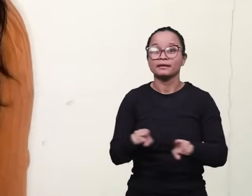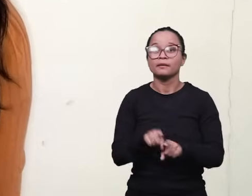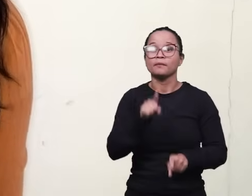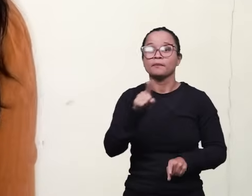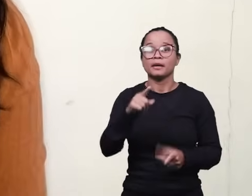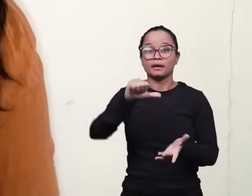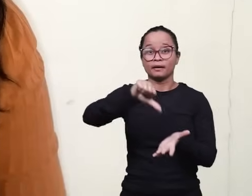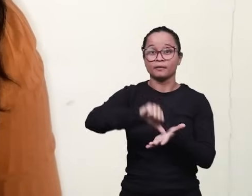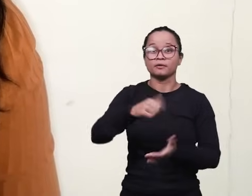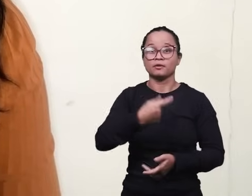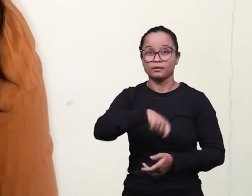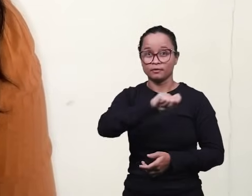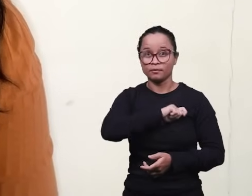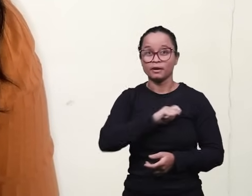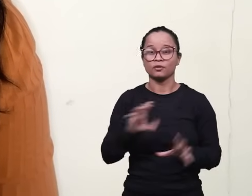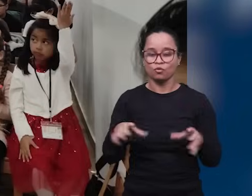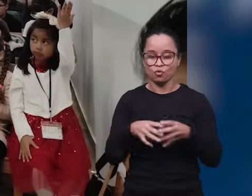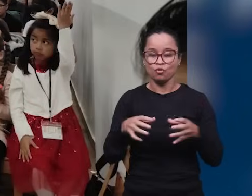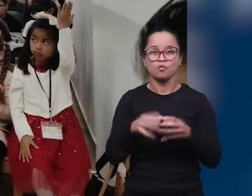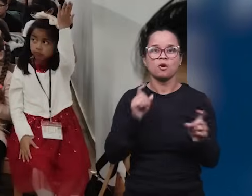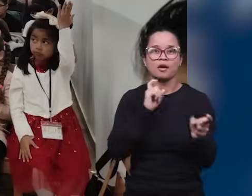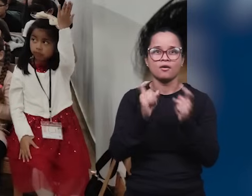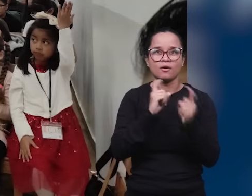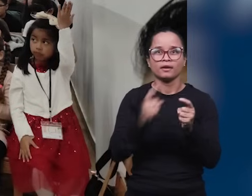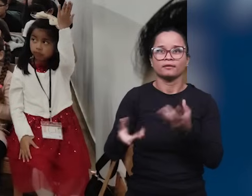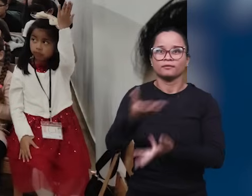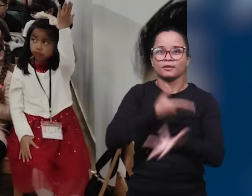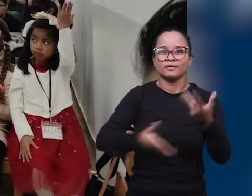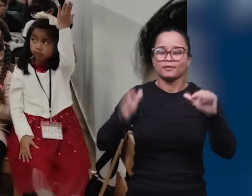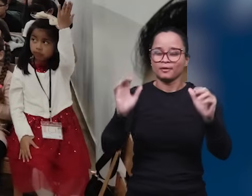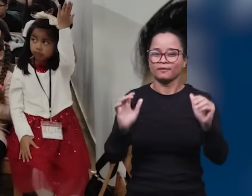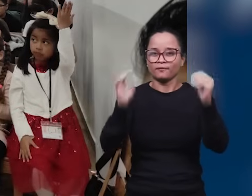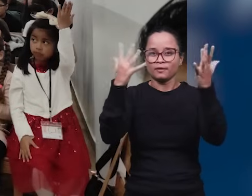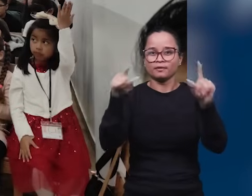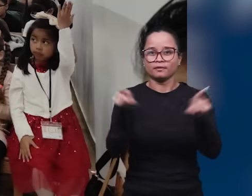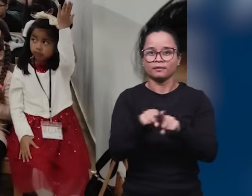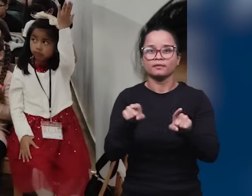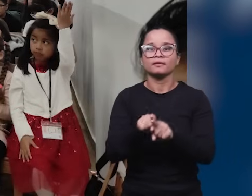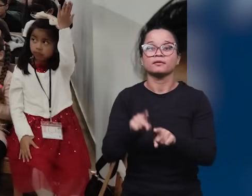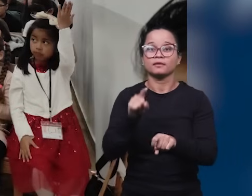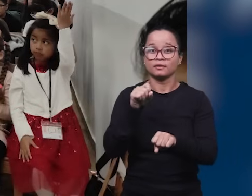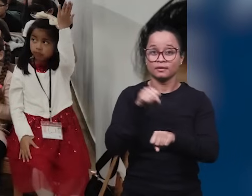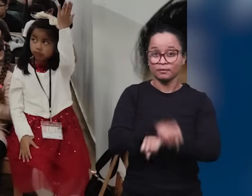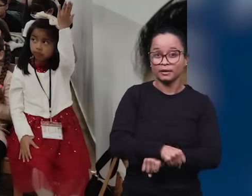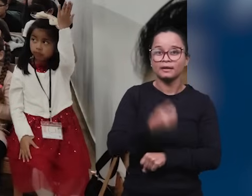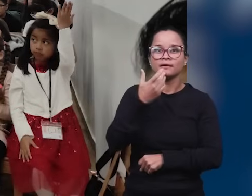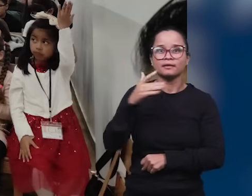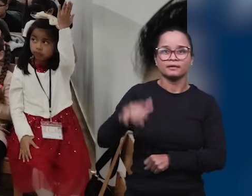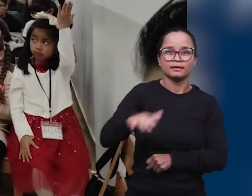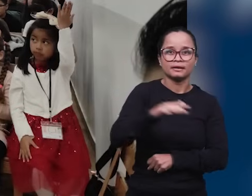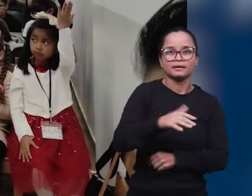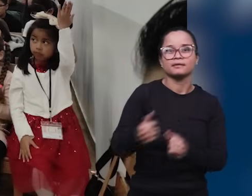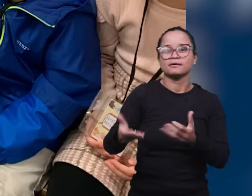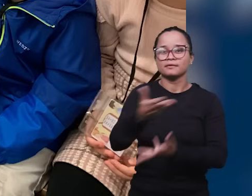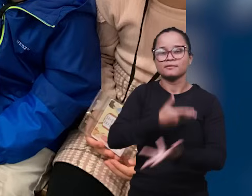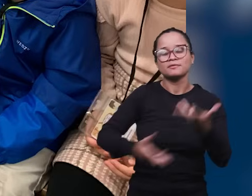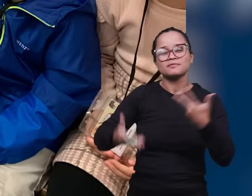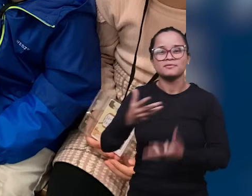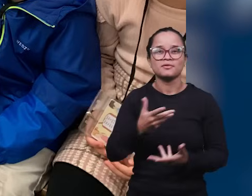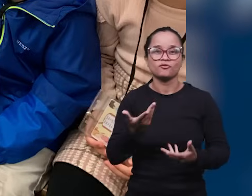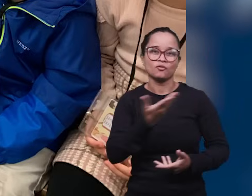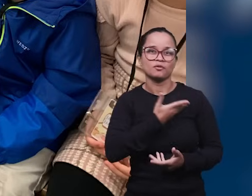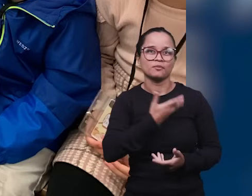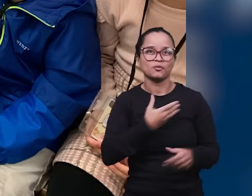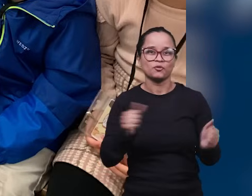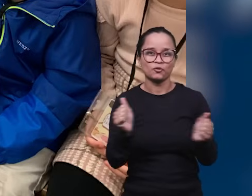Em Madri, na capital da Espanha, as classes estiveram reunidas para participar desta grande festa do Seminário das Cias e se empenharam em